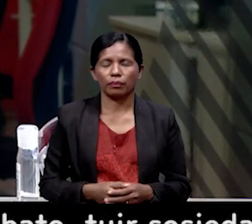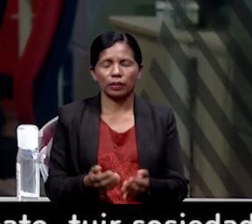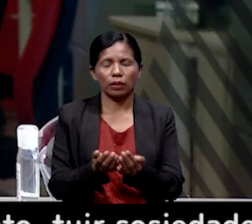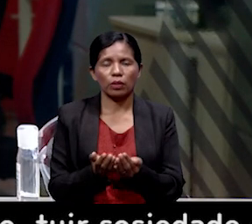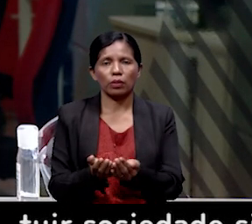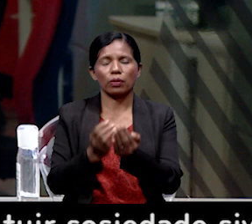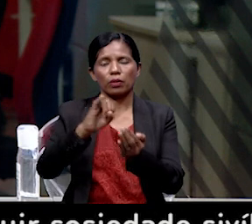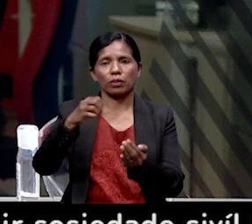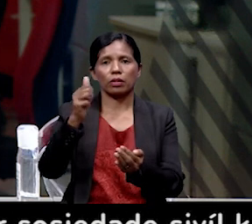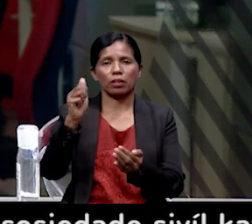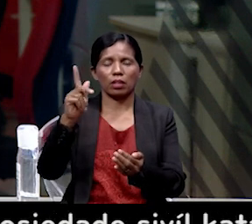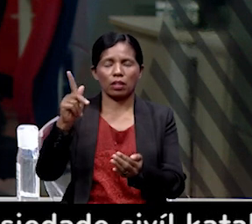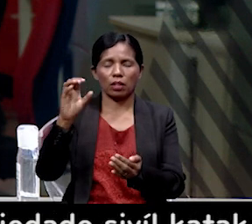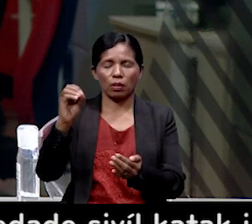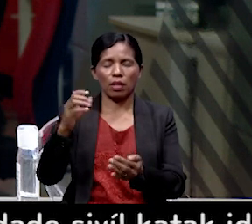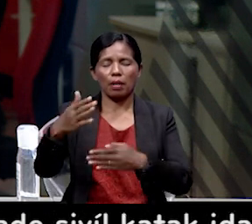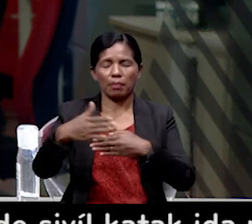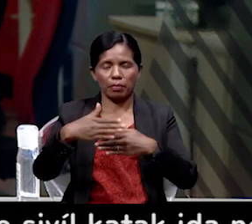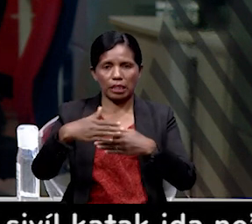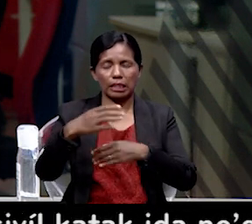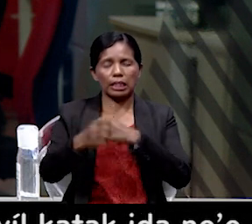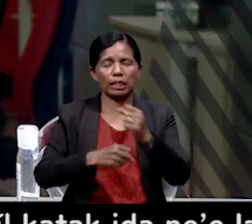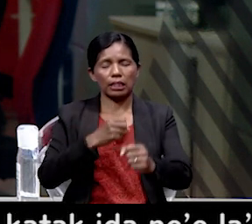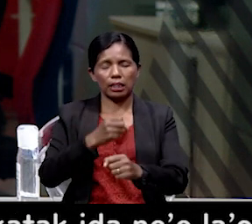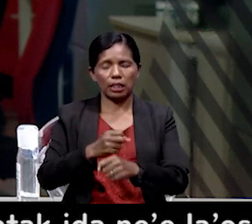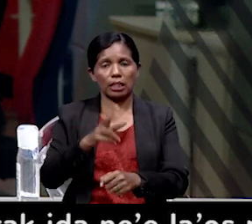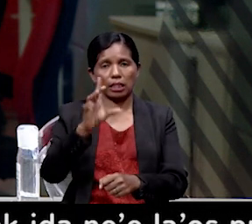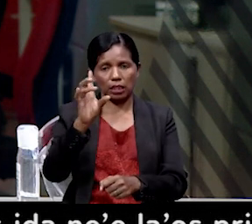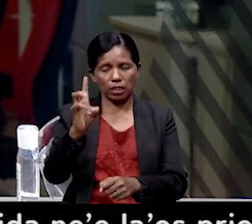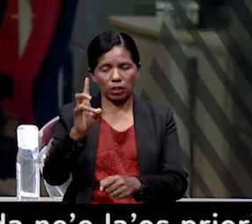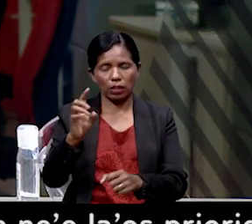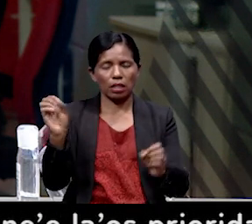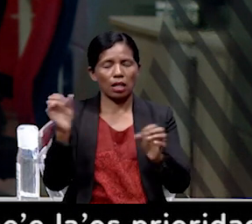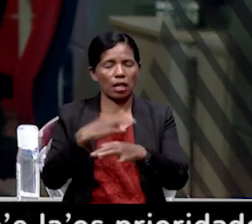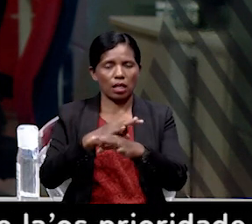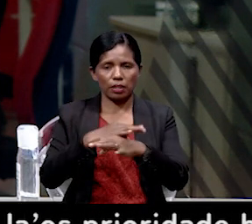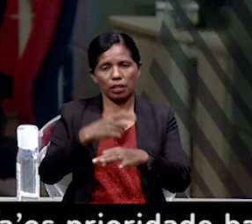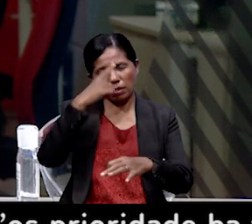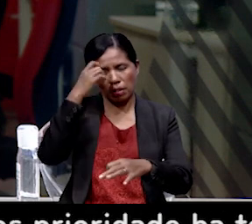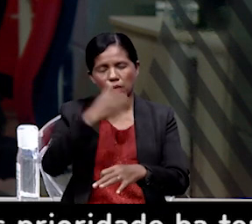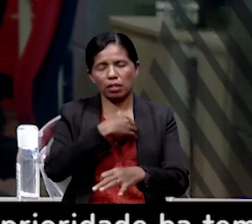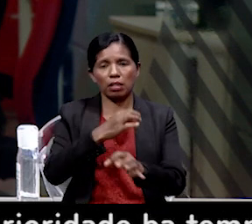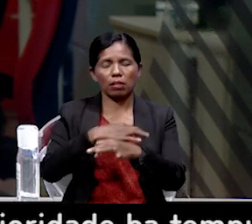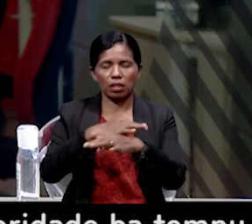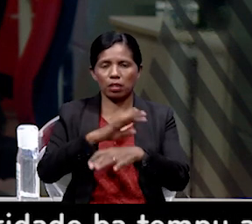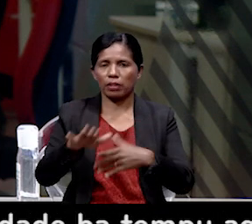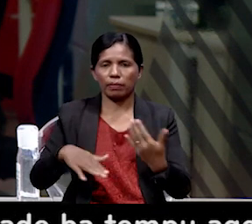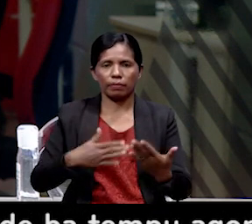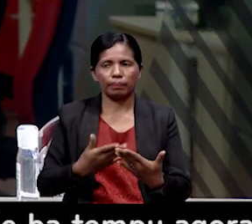Rozaco Nobetano, Besic Tinan Hito Ona, La Hala Operação, Tambacidau, Hala Manutenção em Geral.